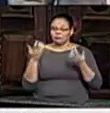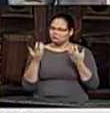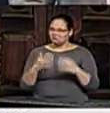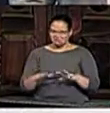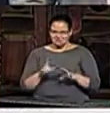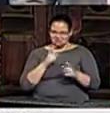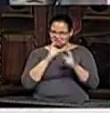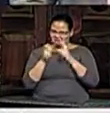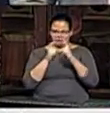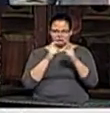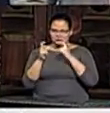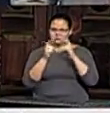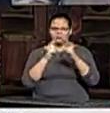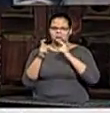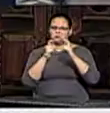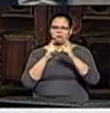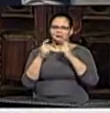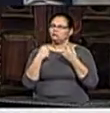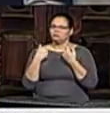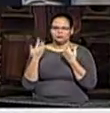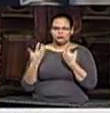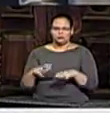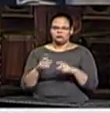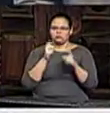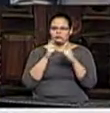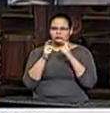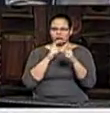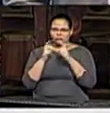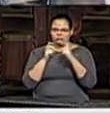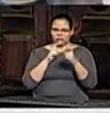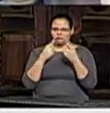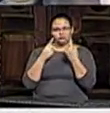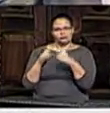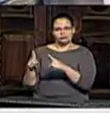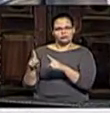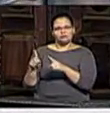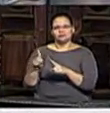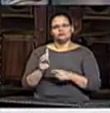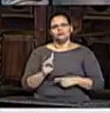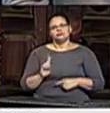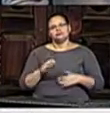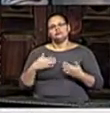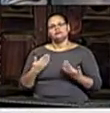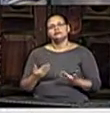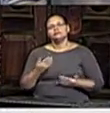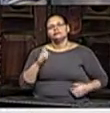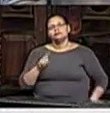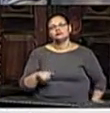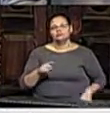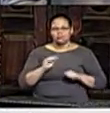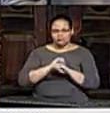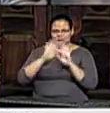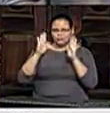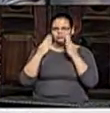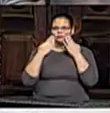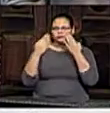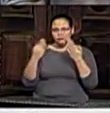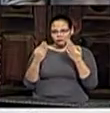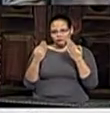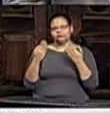esse debate, mas eu quero rebater e desafiar, porque os dados são públicos, são transparentes.